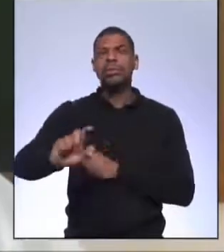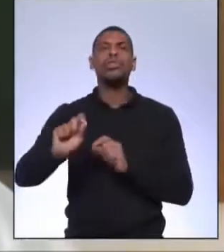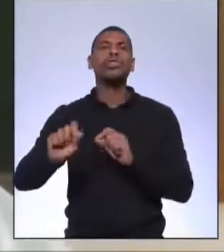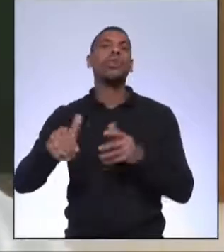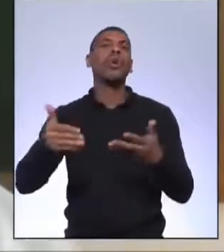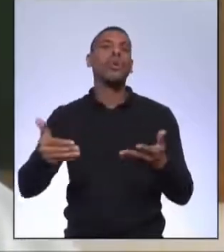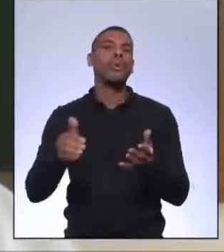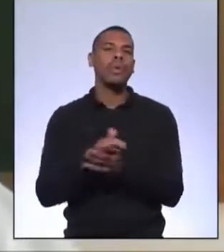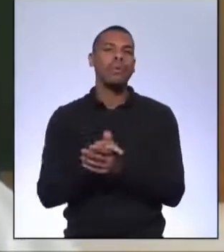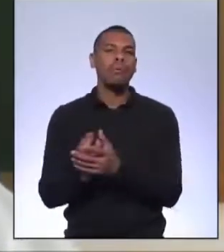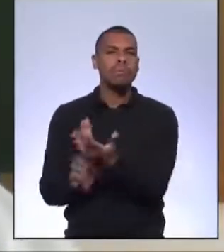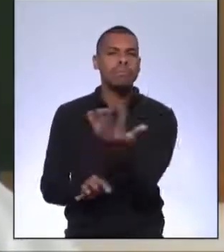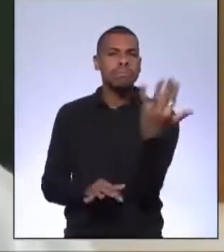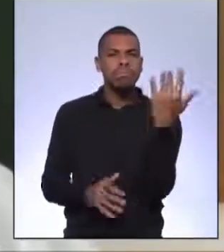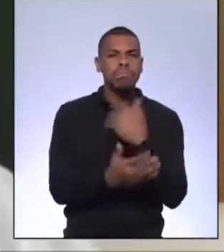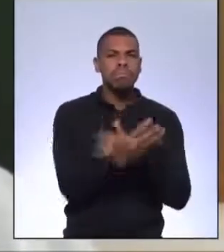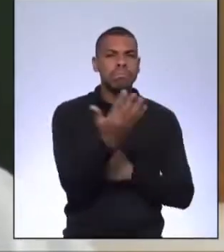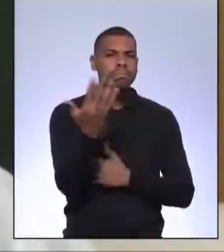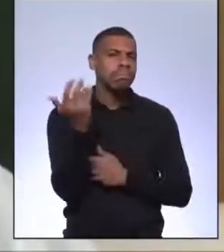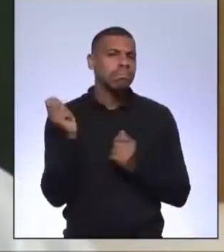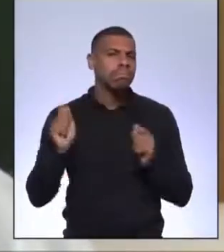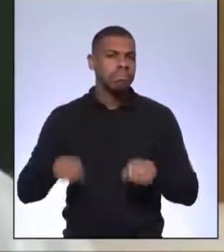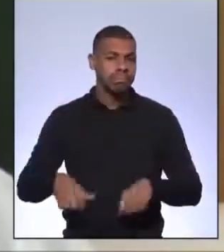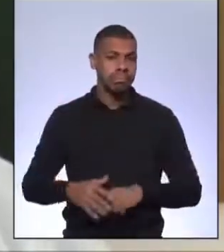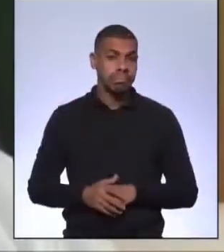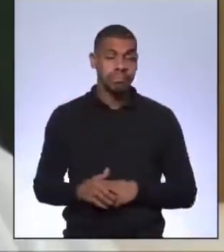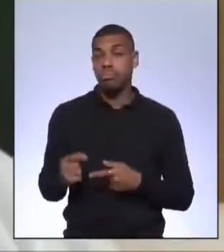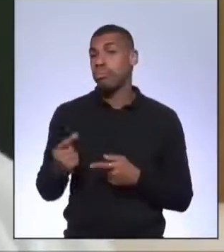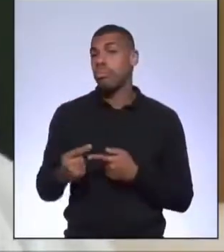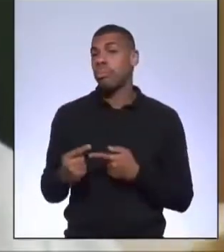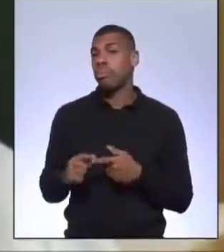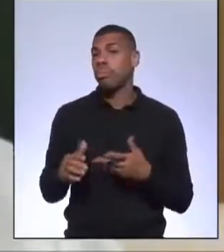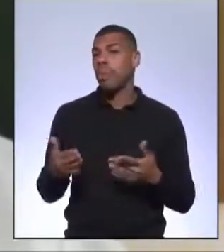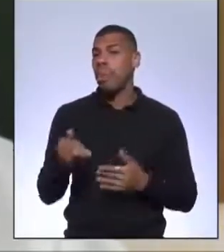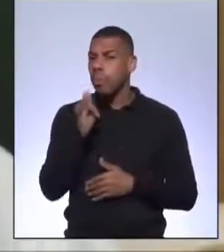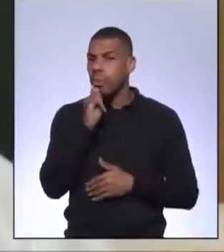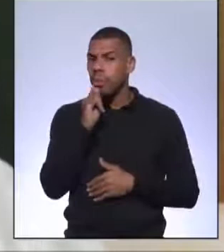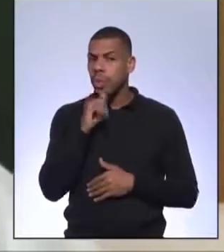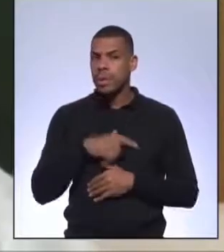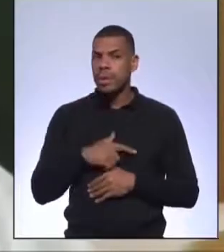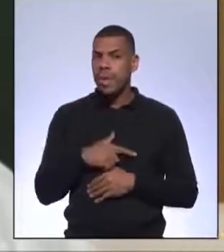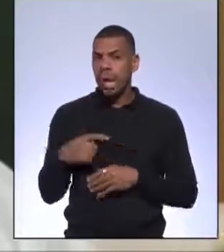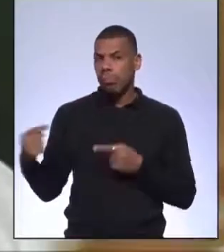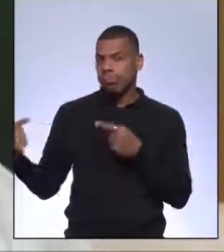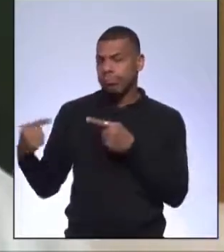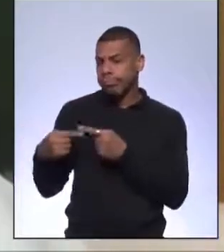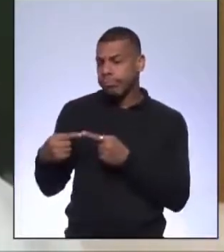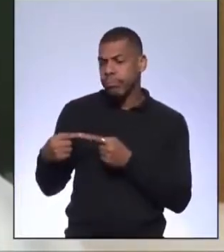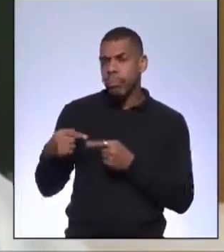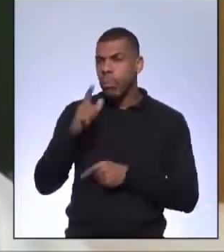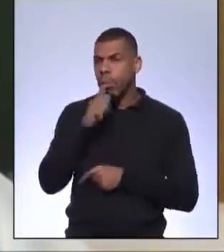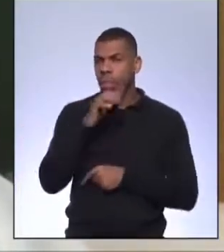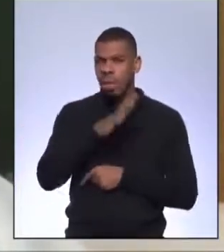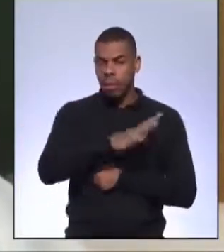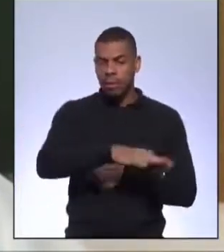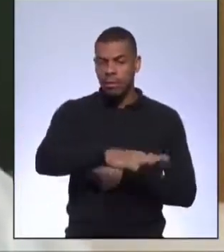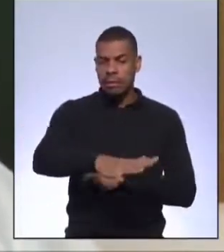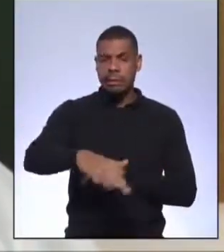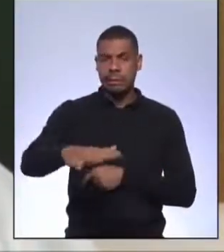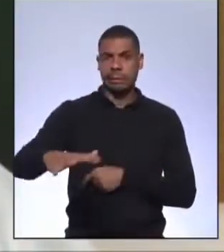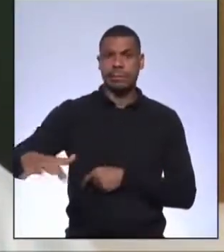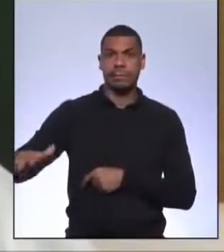Mata Atlântica. Tá bom, gente? Por que Mata Atlântica? Porque ela vai lá de encontro lá ao Oceano Atlântico,